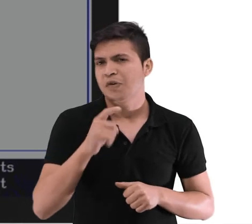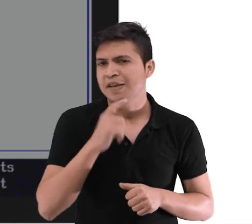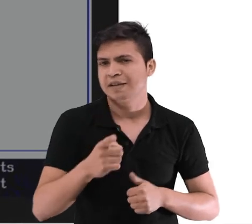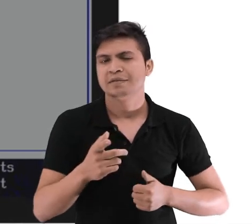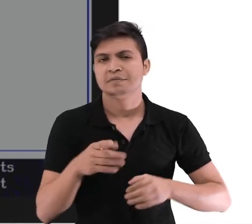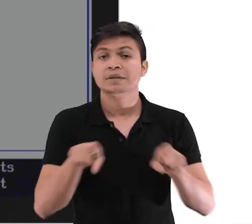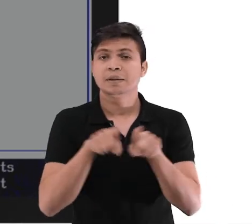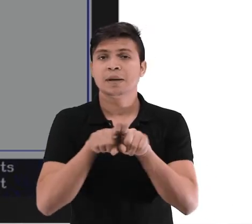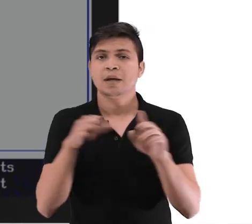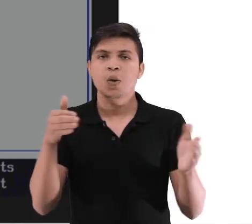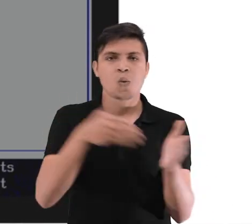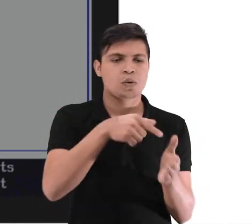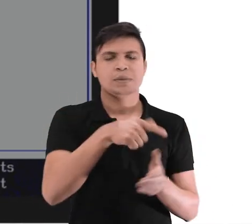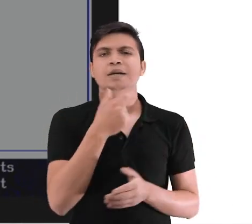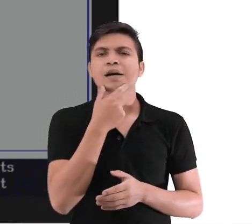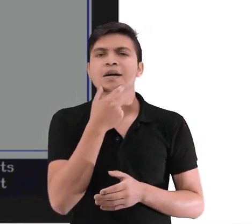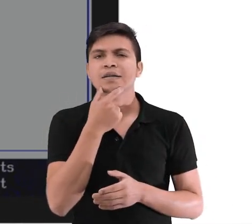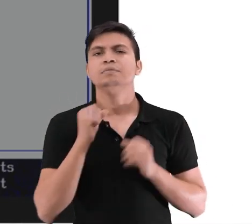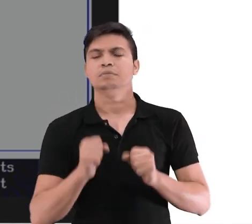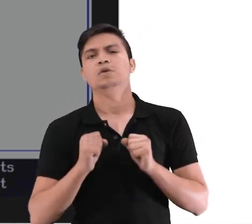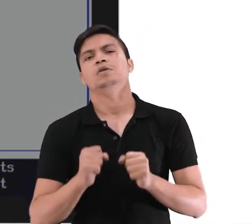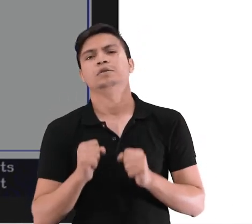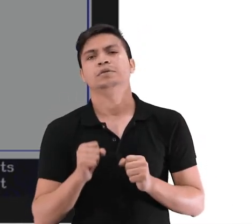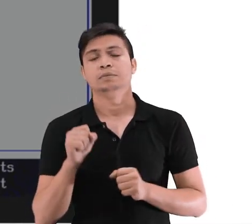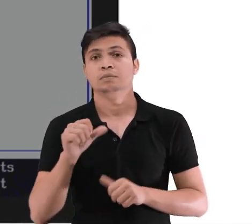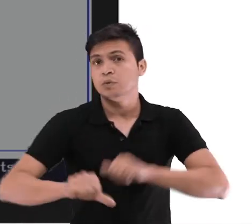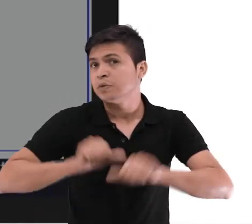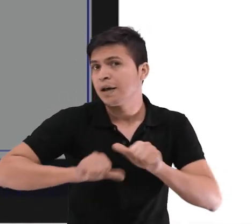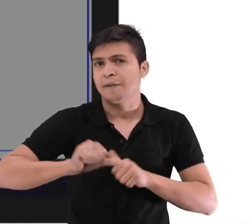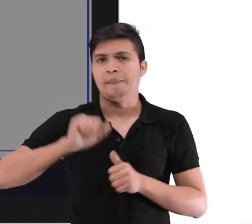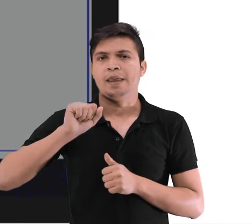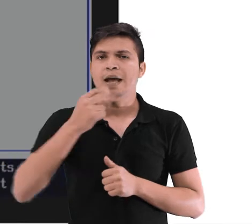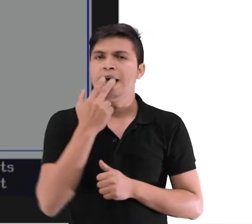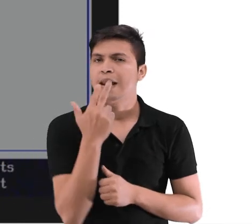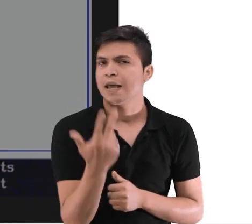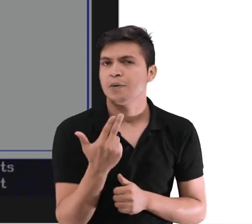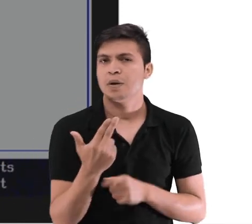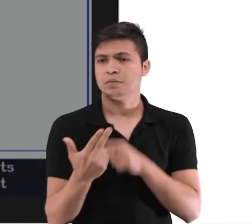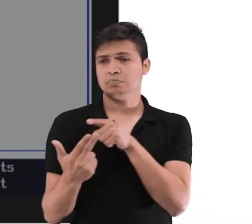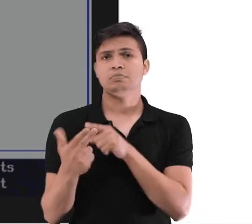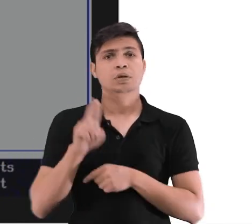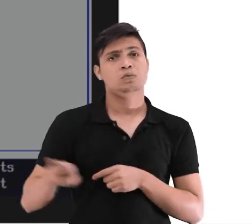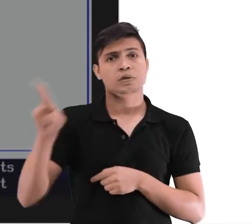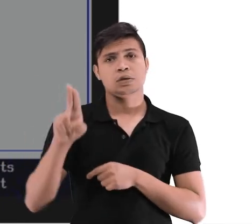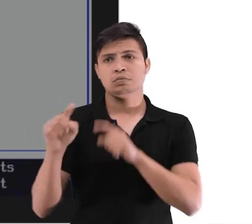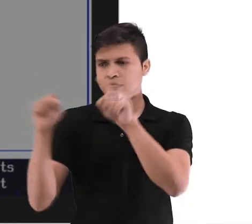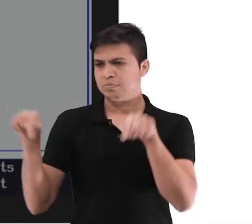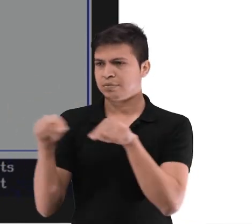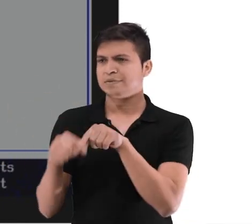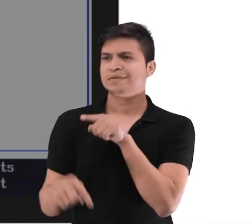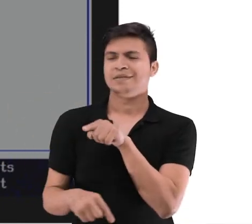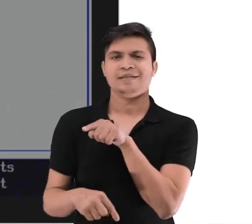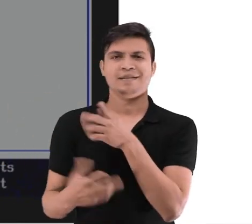opção, Language, eu posso mudar a língua que está no setup. No caso, geralmente